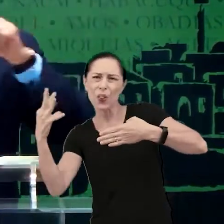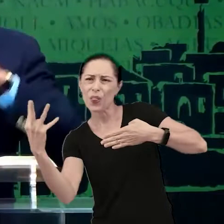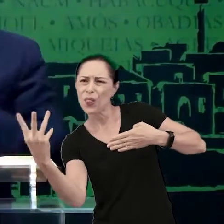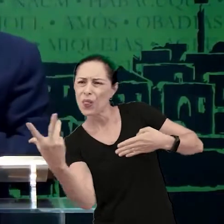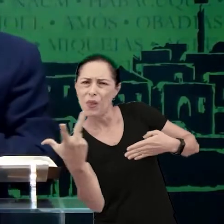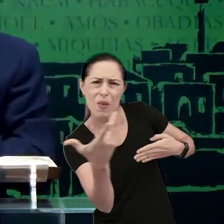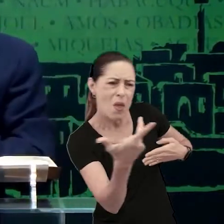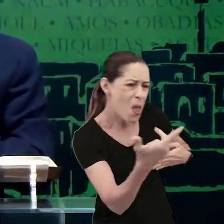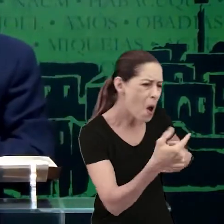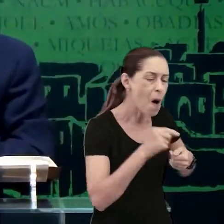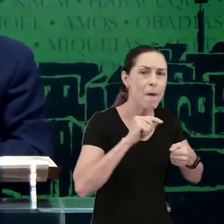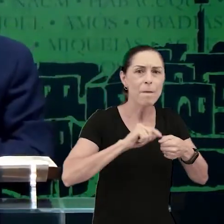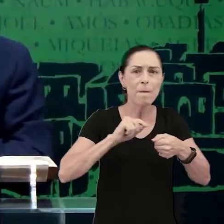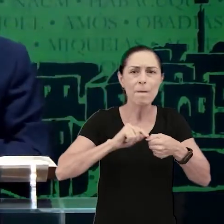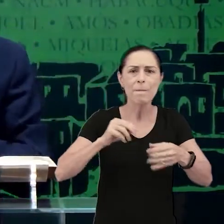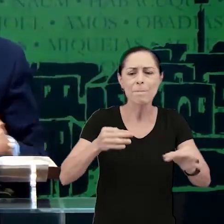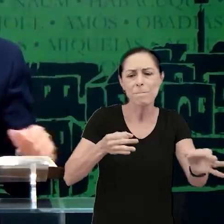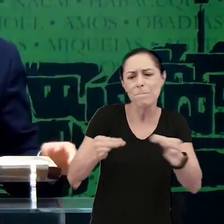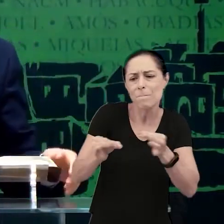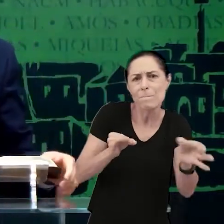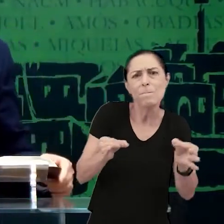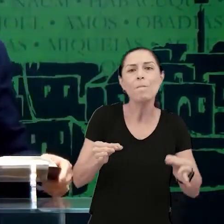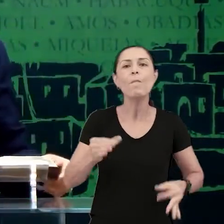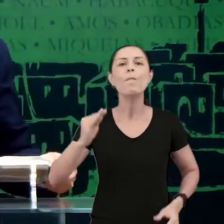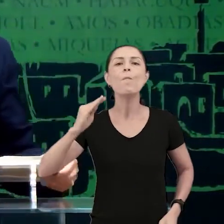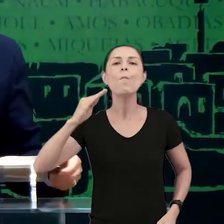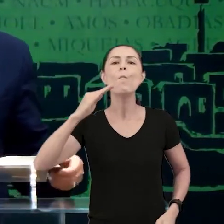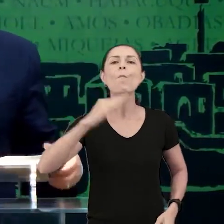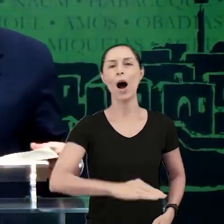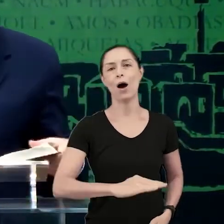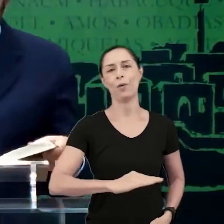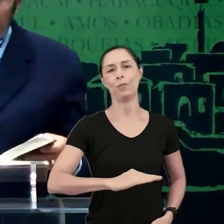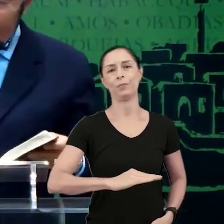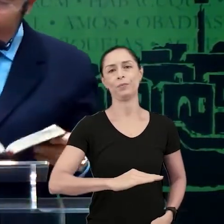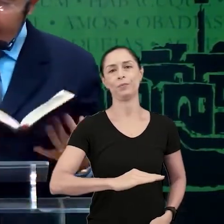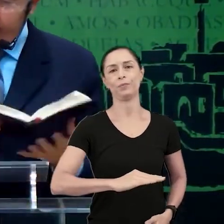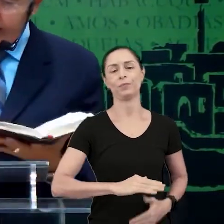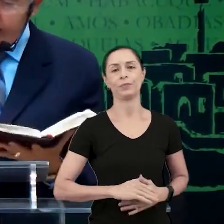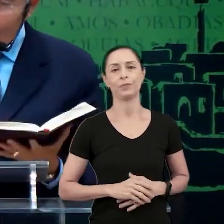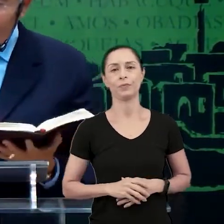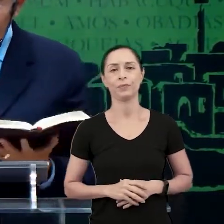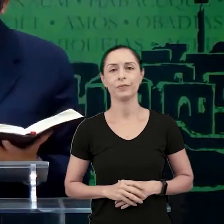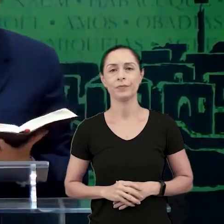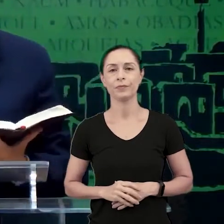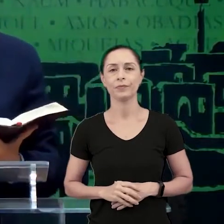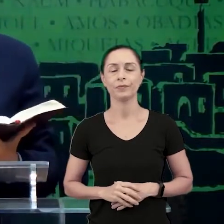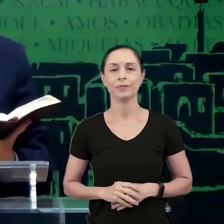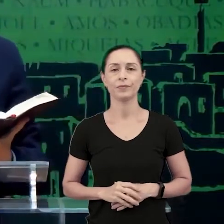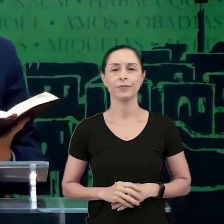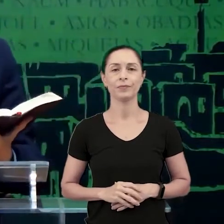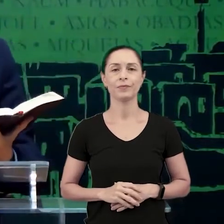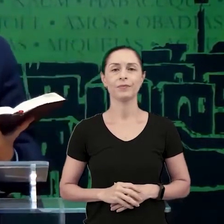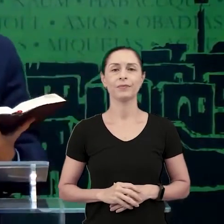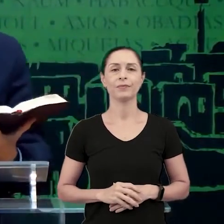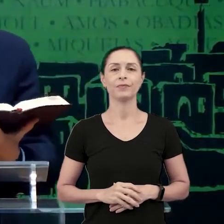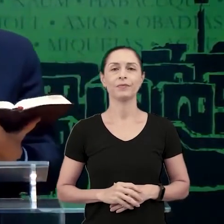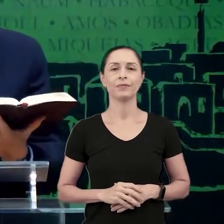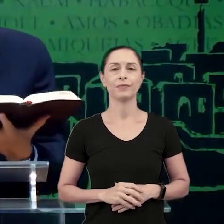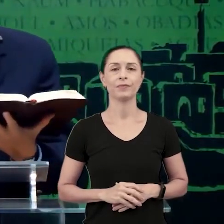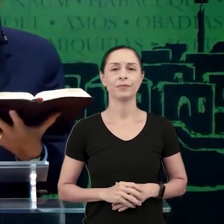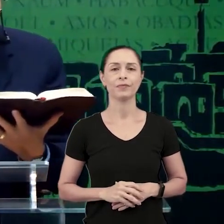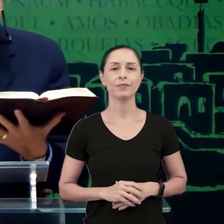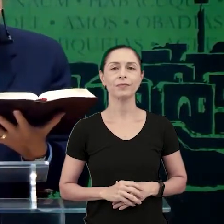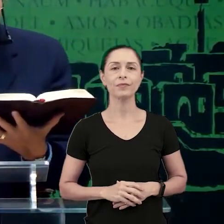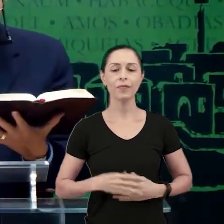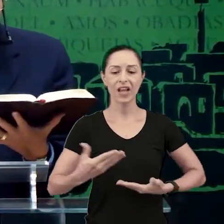povo é um reflexo da sua liderança. Mas aí entra um outro aspecto da degradação, o colapso generalizado das